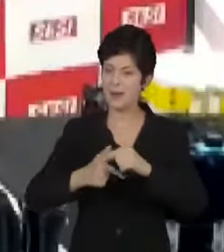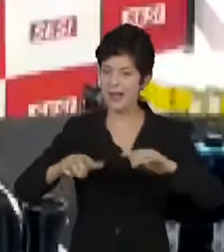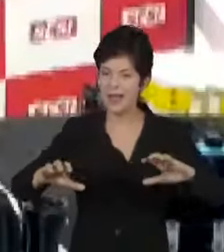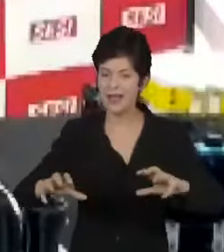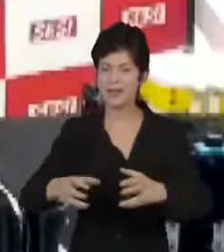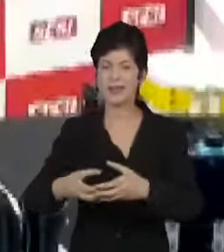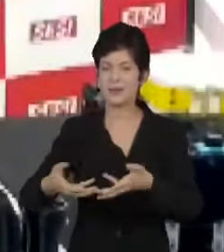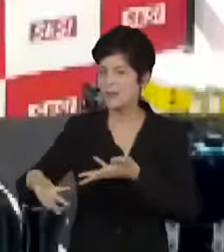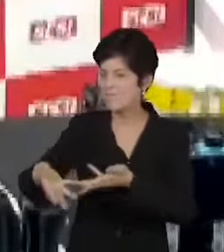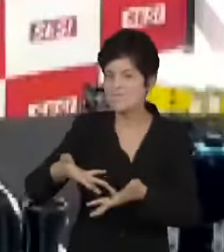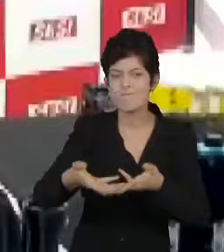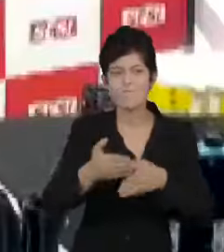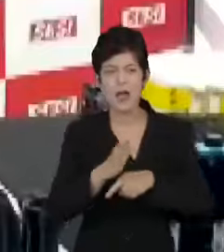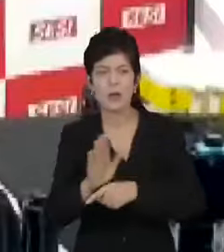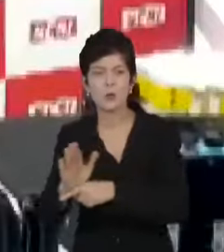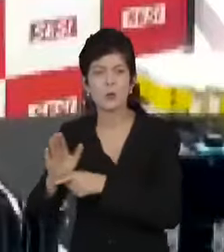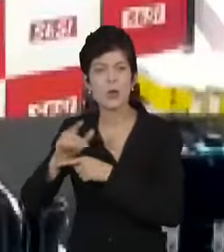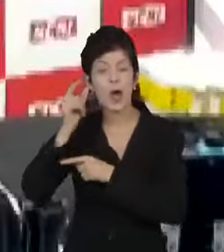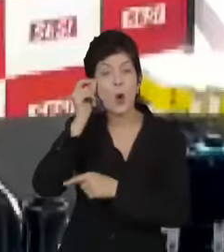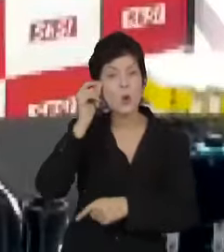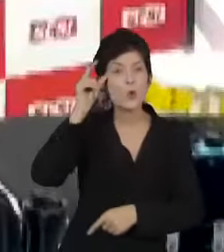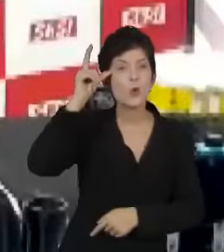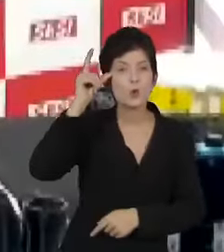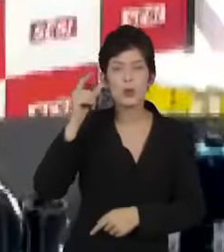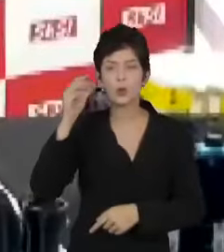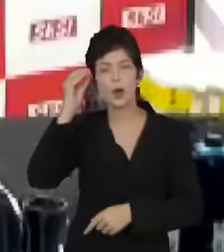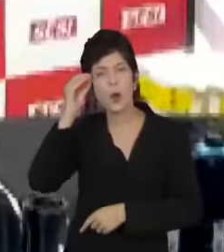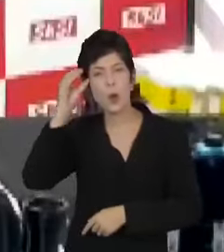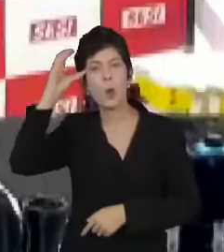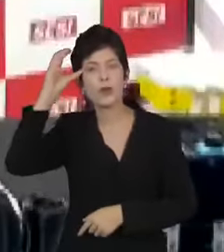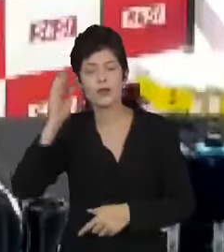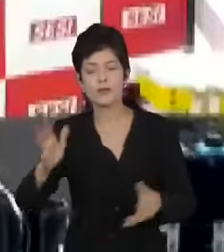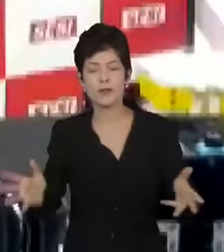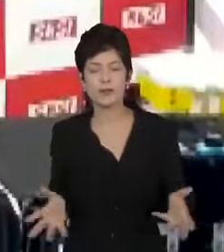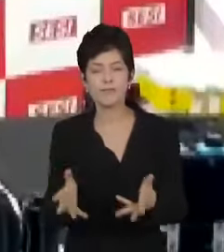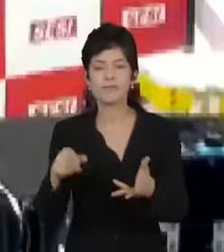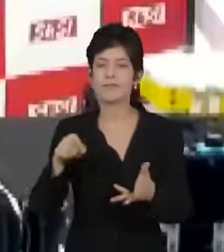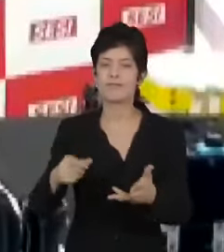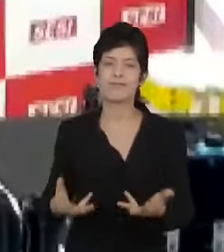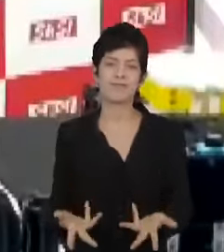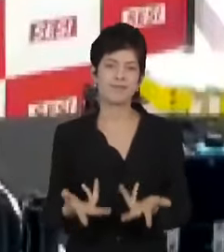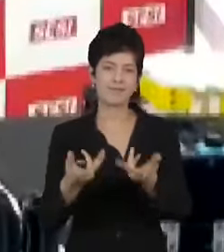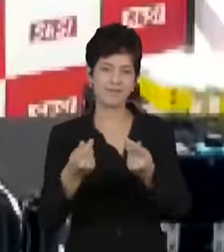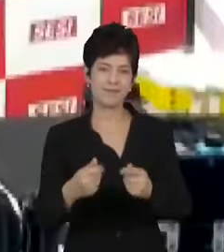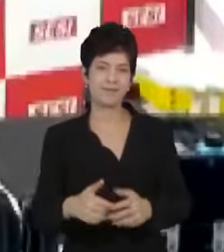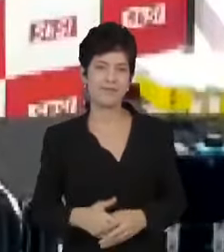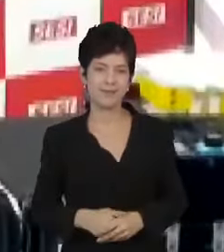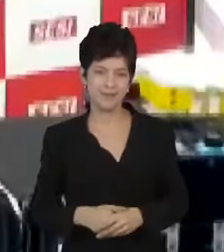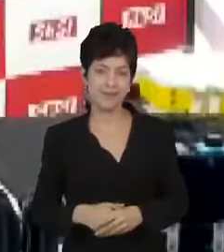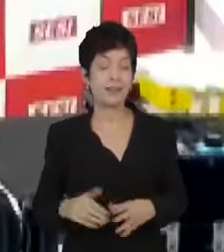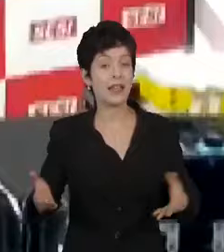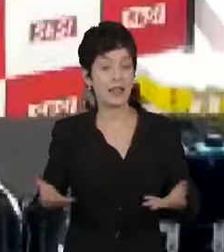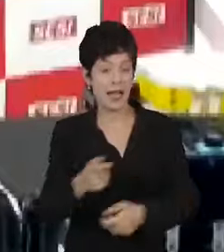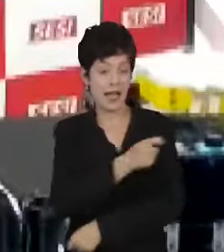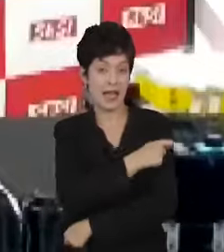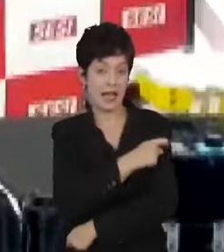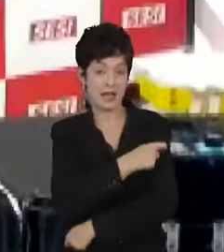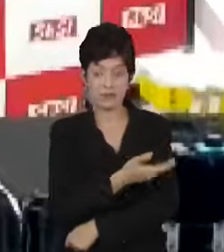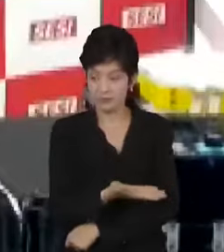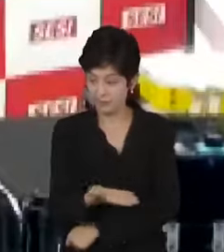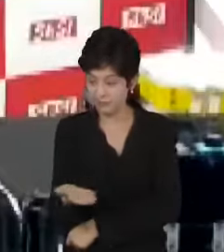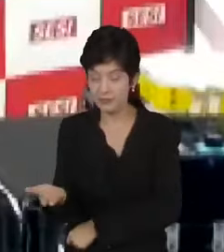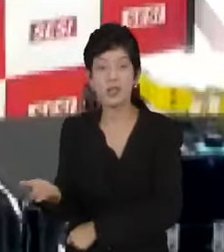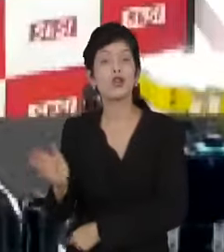equipe, de poder ajudar, da cultura, né? Do conhecimento, isso é maravilhoso. Então, esses alunos, eu falo